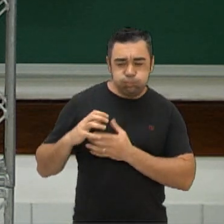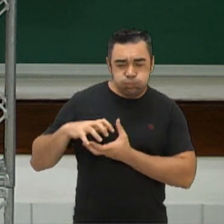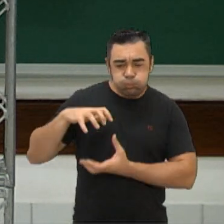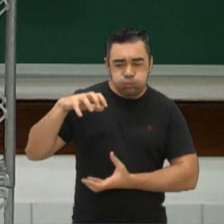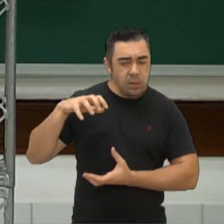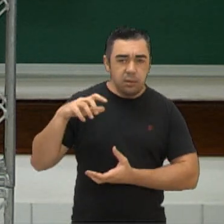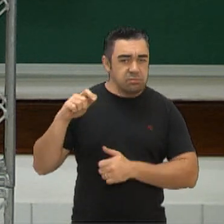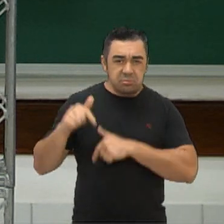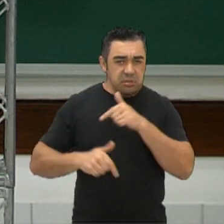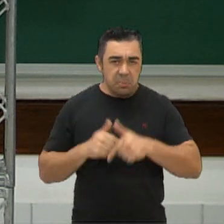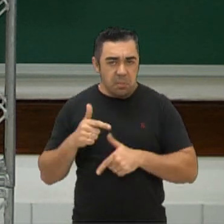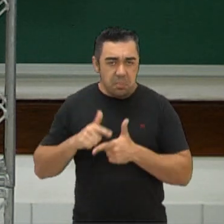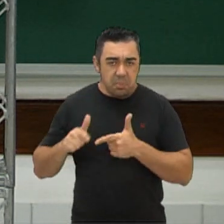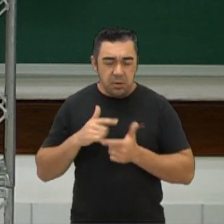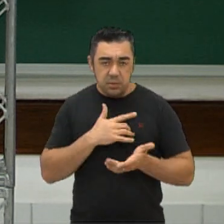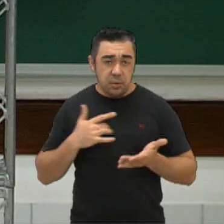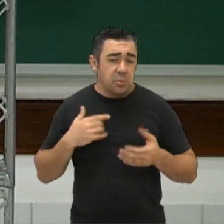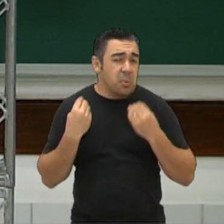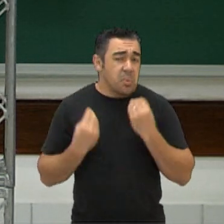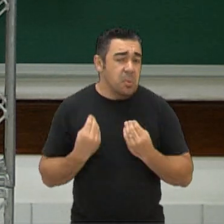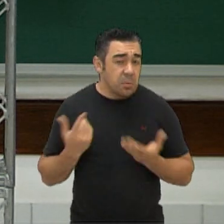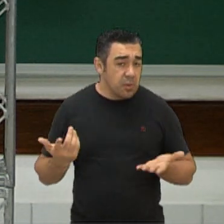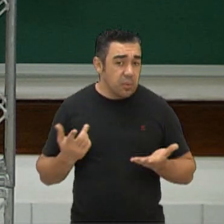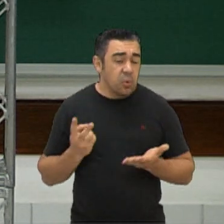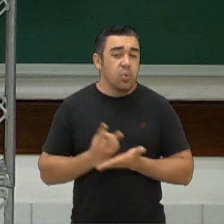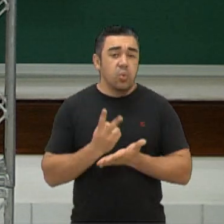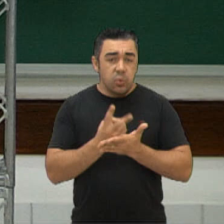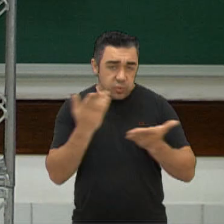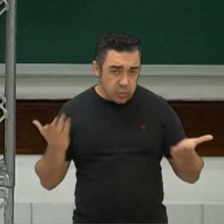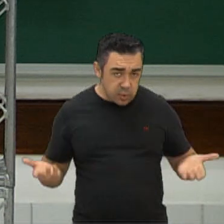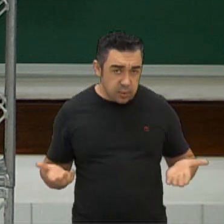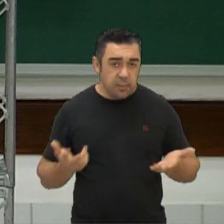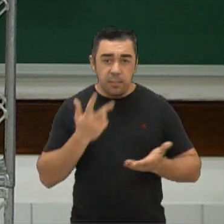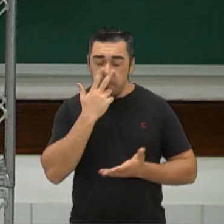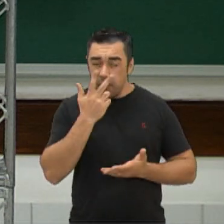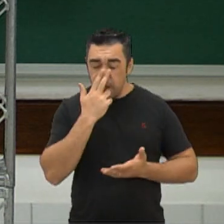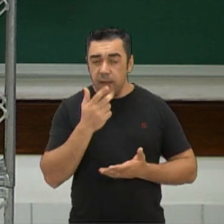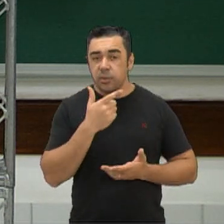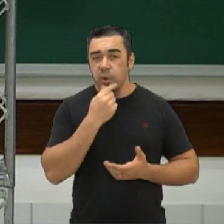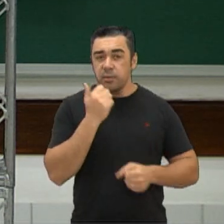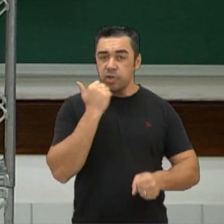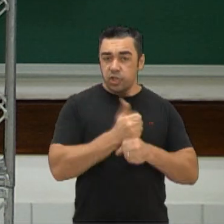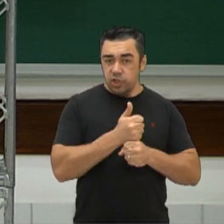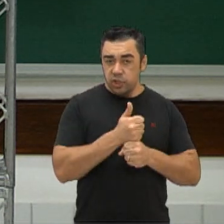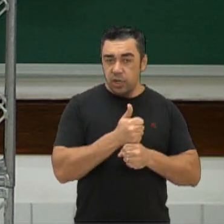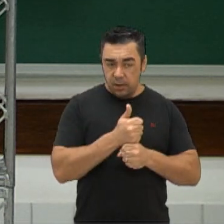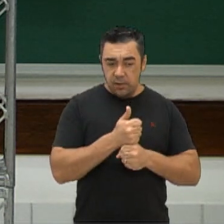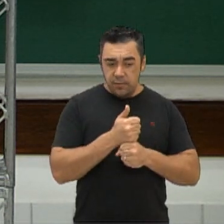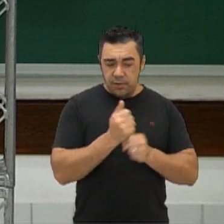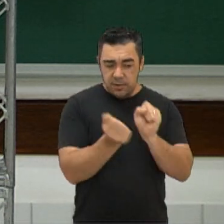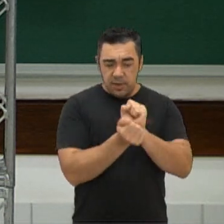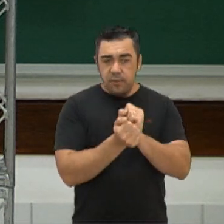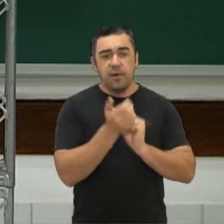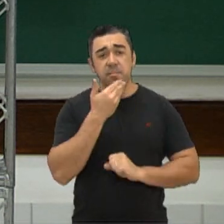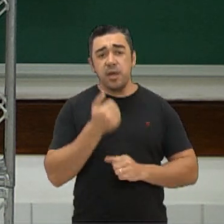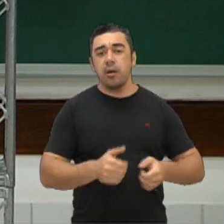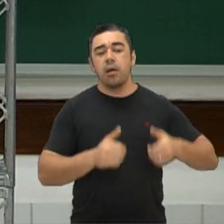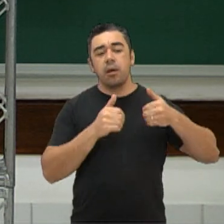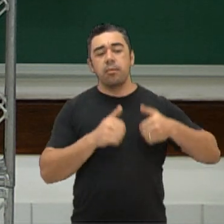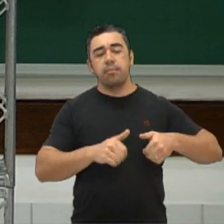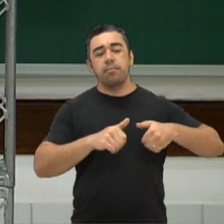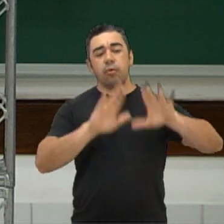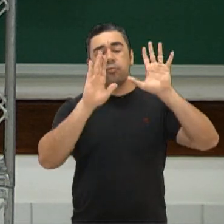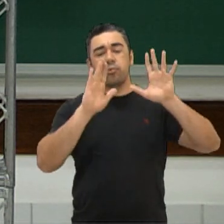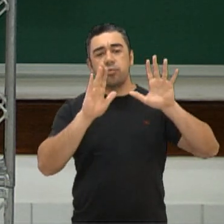né, com problema de saúde. Então, parece muitas vezes que o senhor de escravo estava se livrando de um fardo, que era aquele